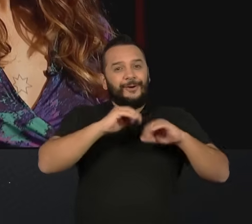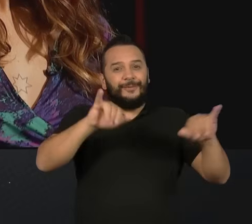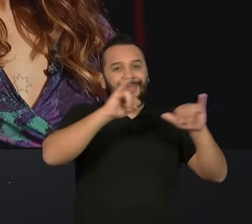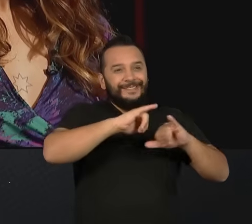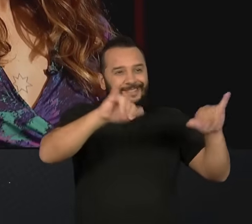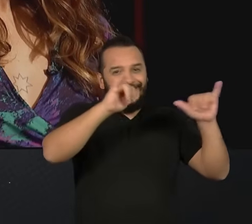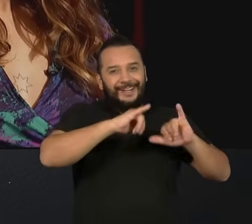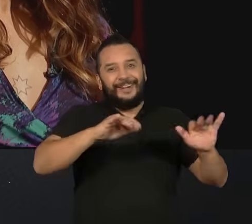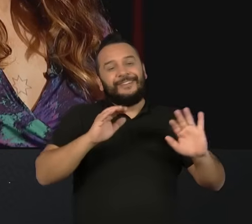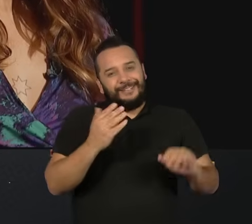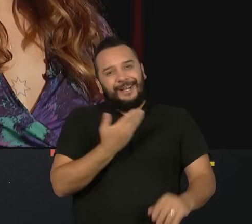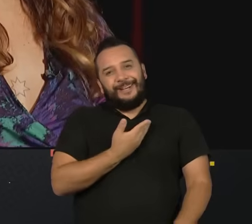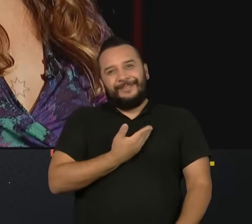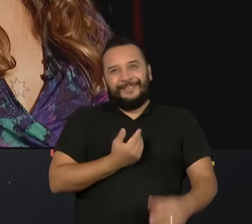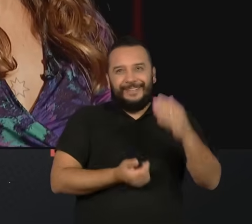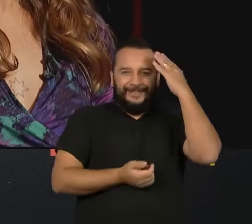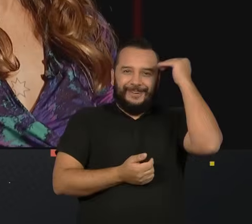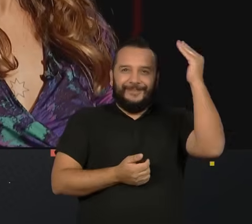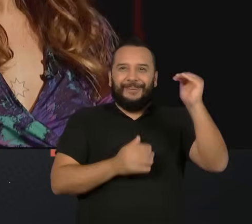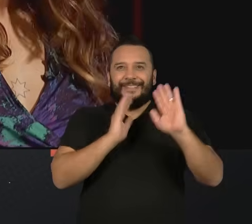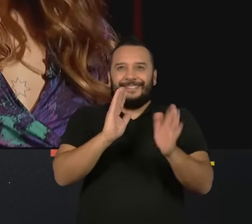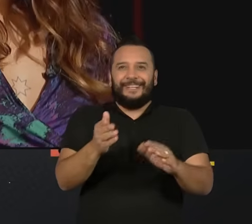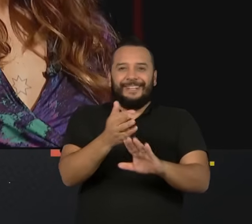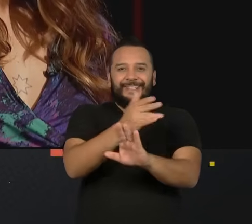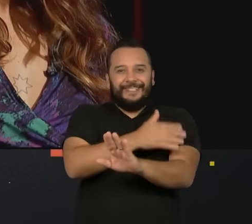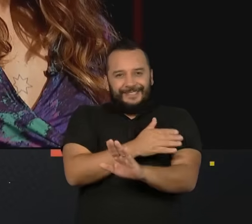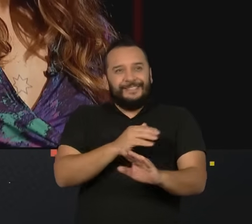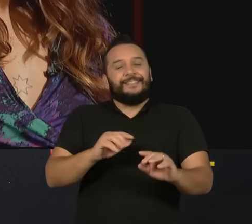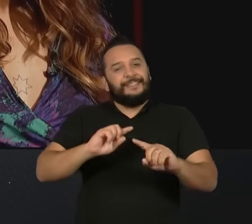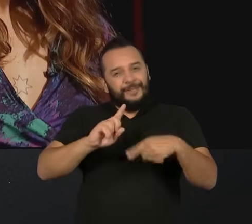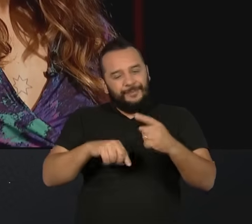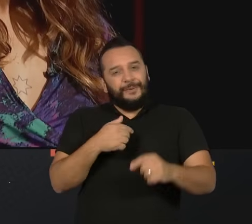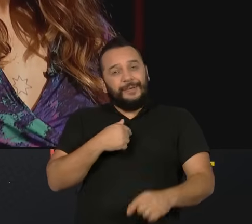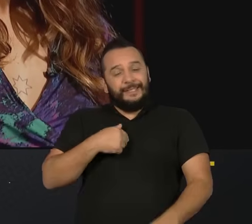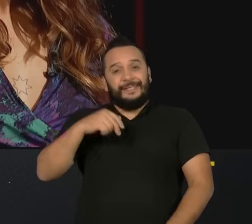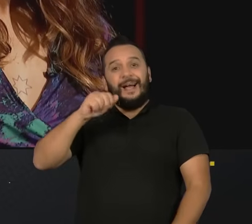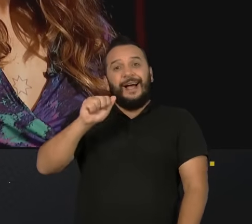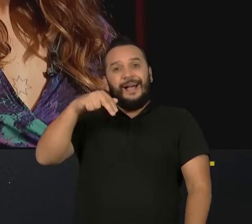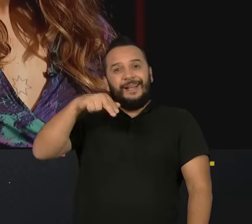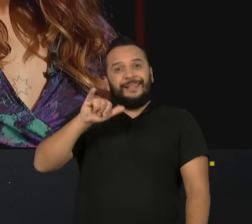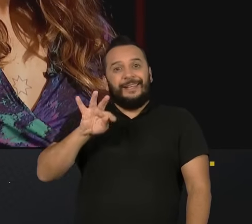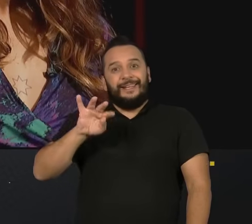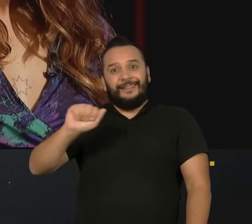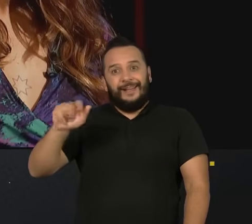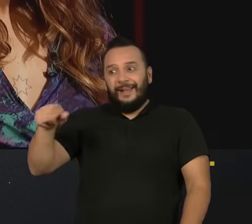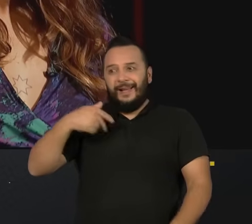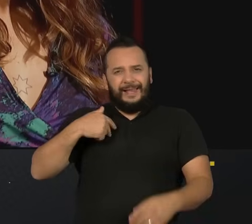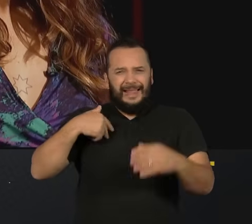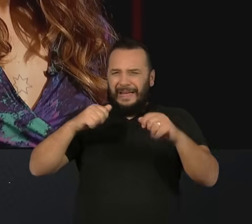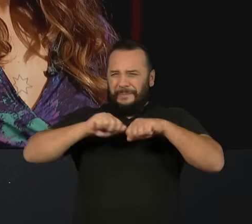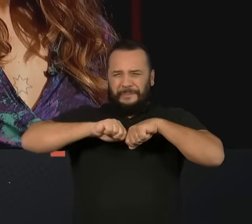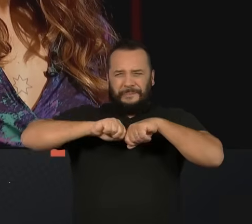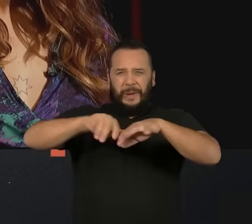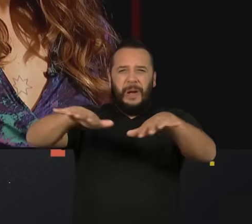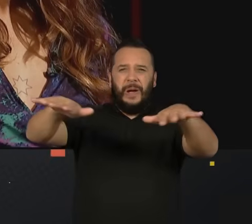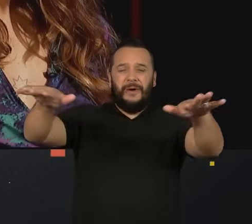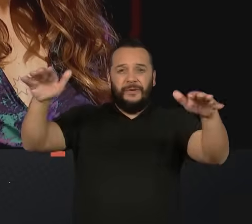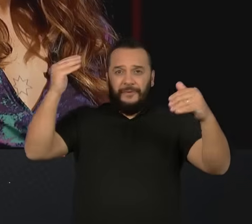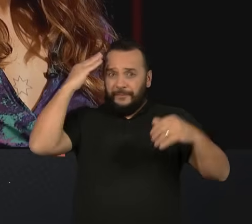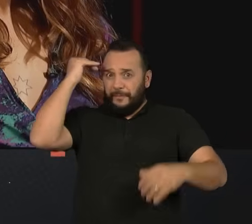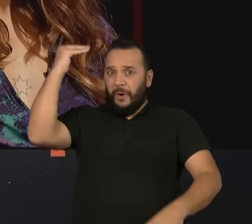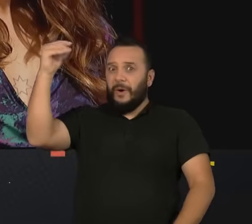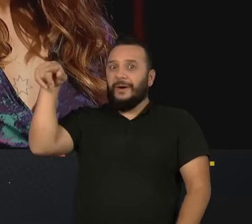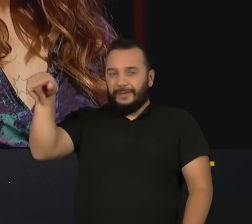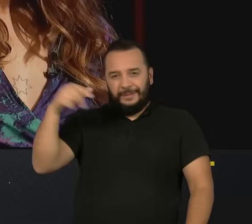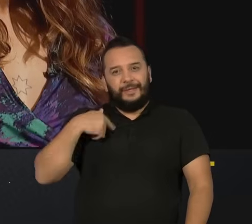gente ela já era nossa amiga famosa. Mas foi com Presença de Anitta que realmente estourou, né, que foi um acontecimento. Foi um